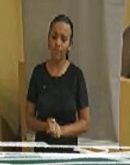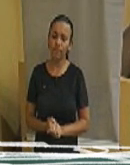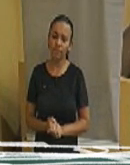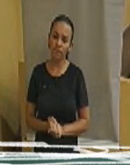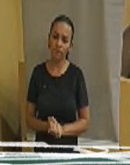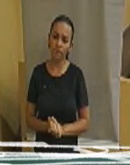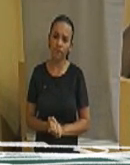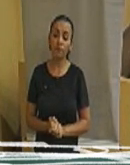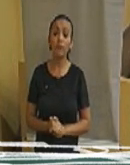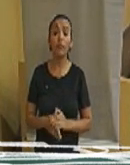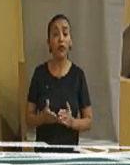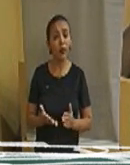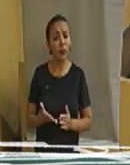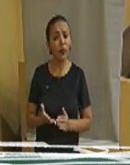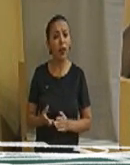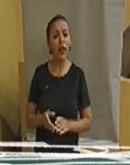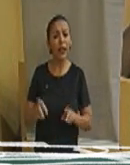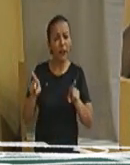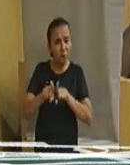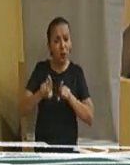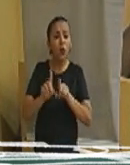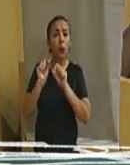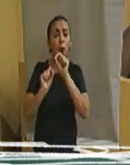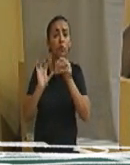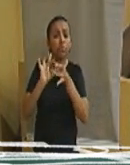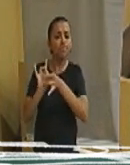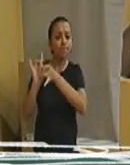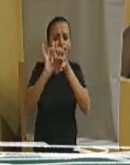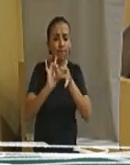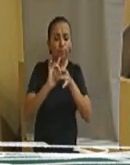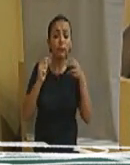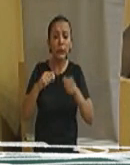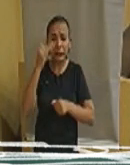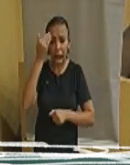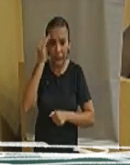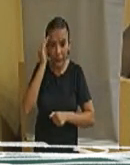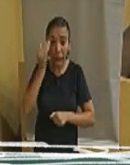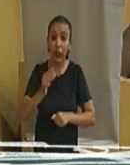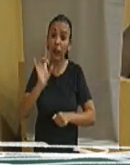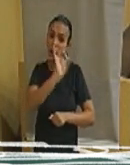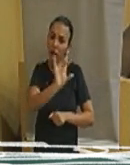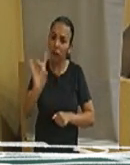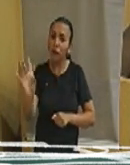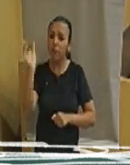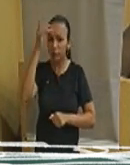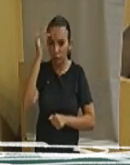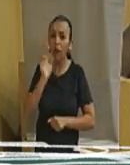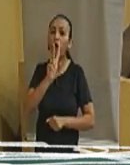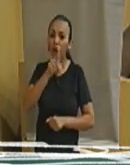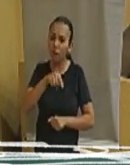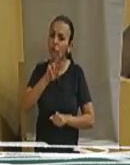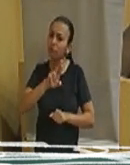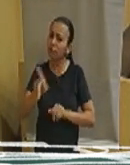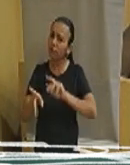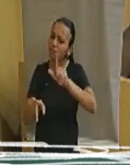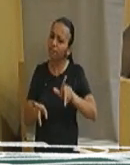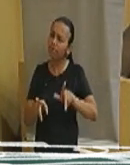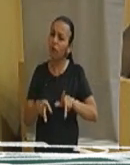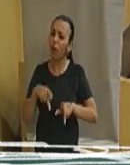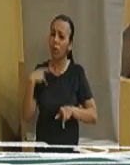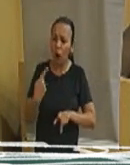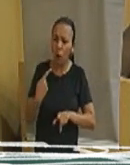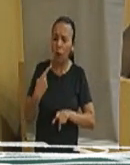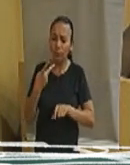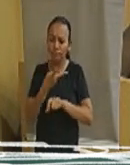E é uma unidade compreendendo as diferenças, que existem diferenças dentro da UFGD. E quanto mais andamos,